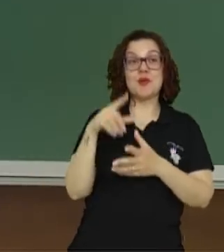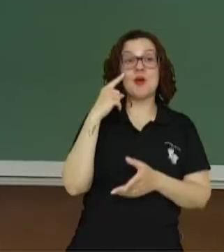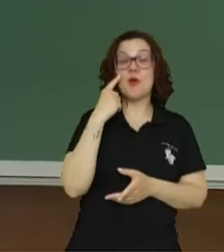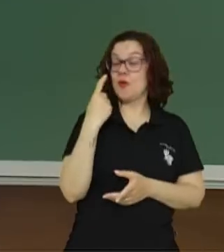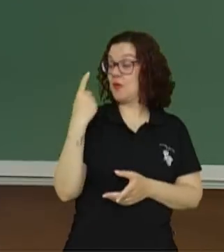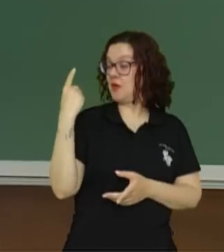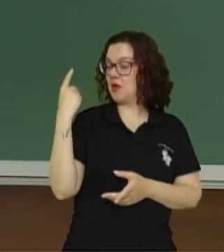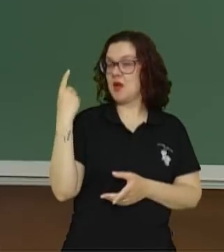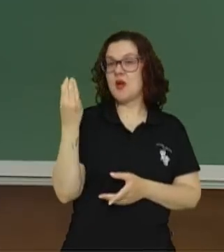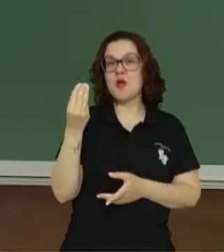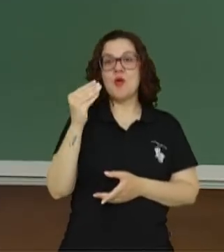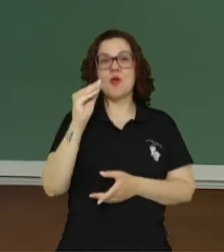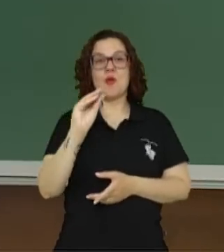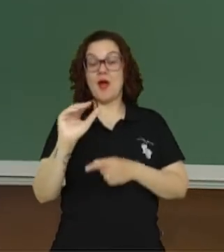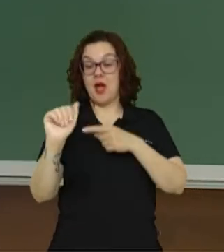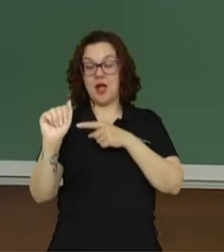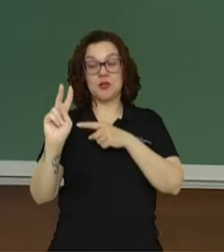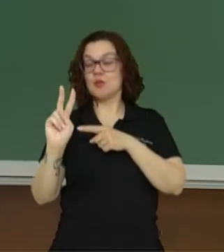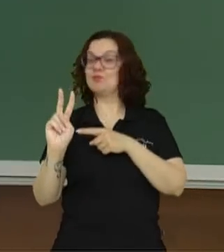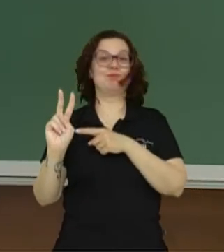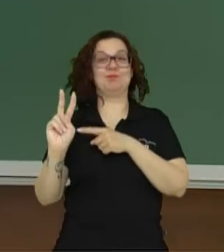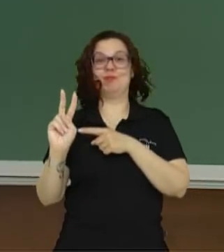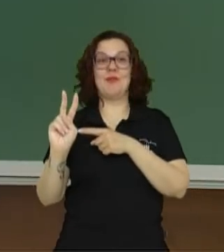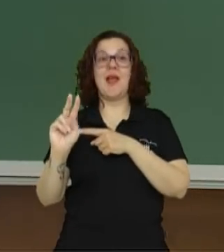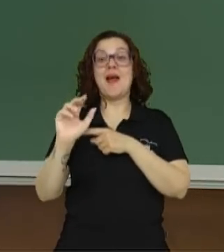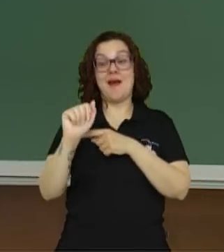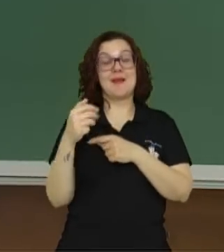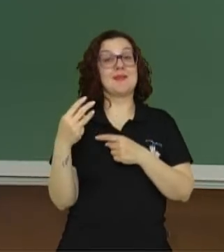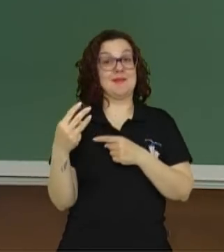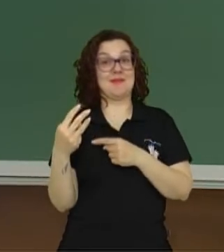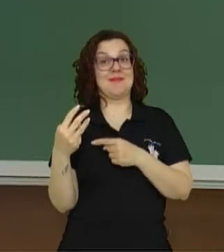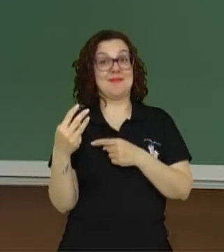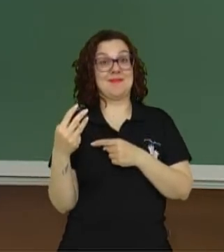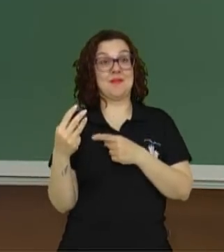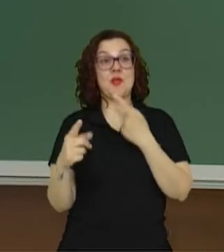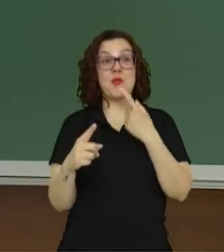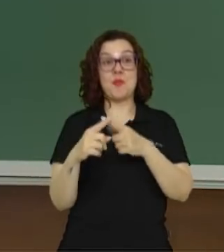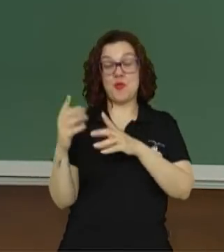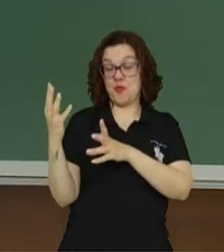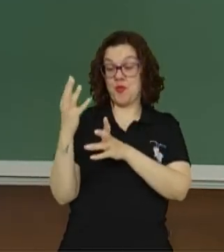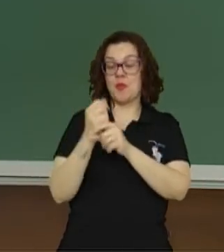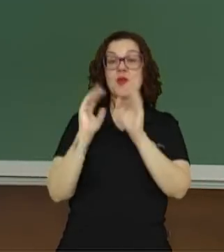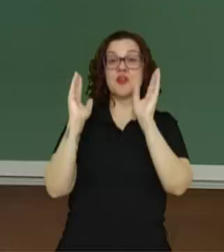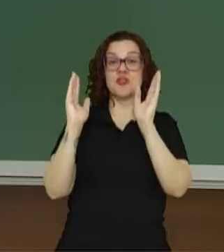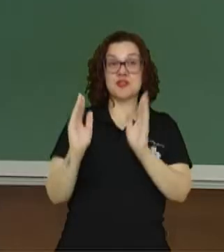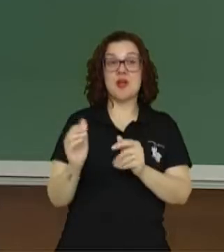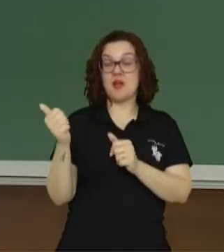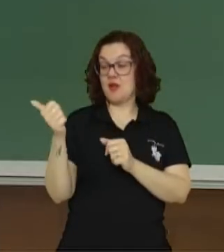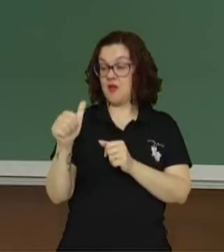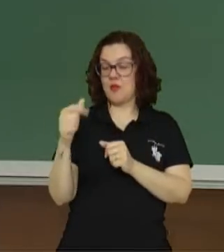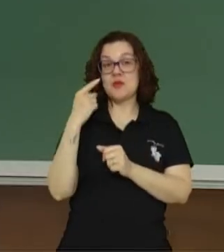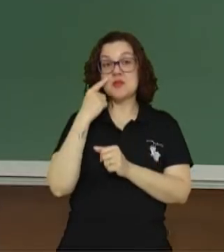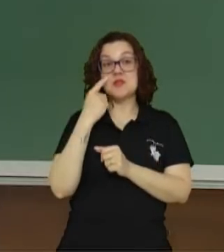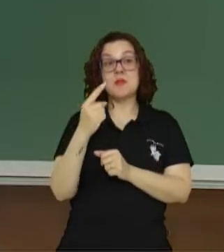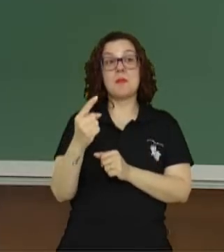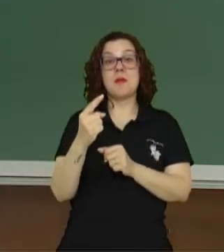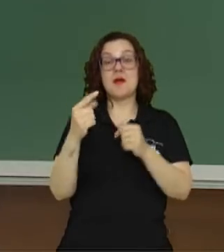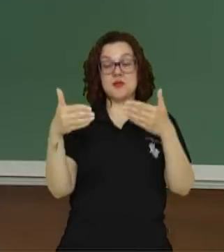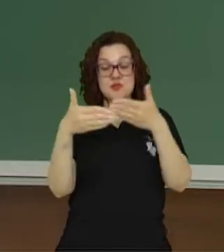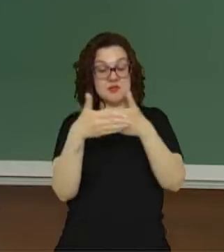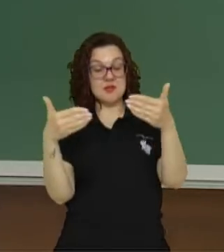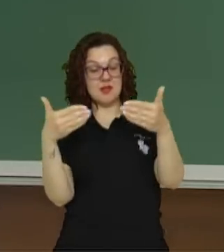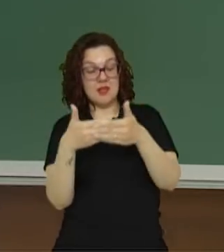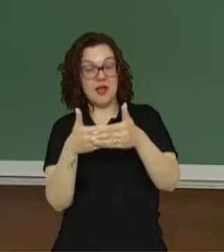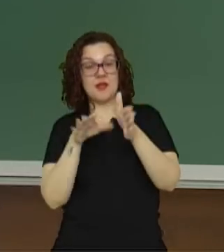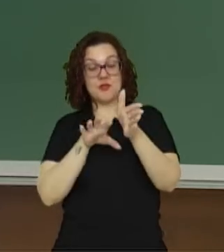tá? Esse termo não é A2, ele é o A3, porque eu calculei A3 como 11. Mas lá nos